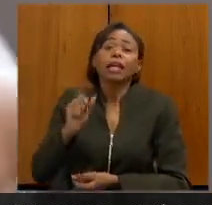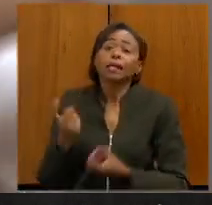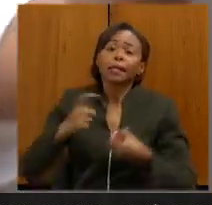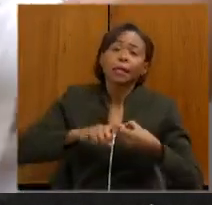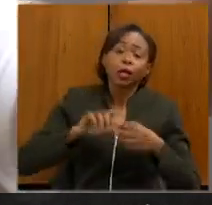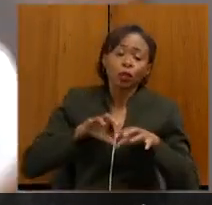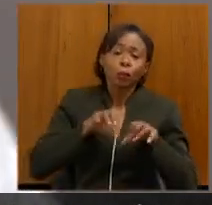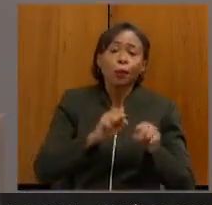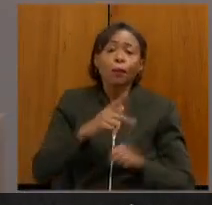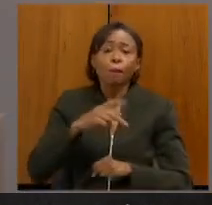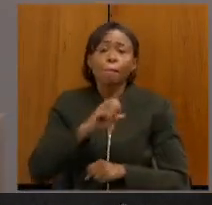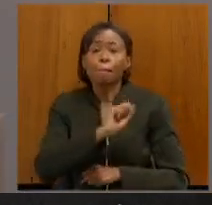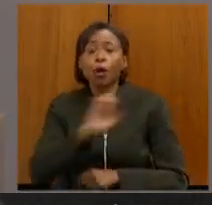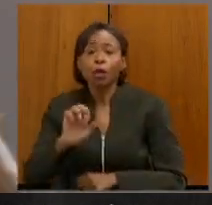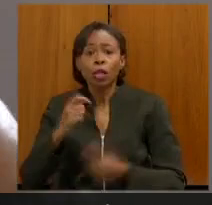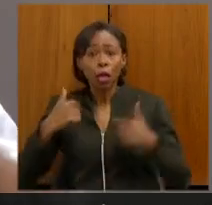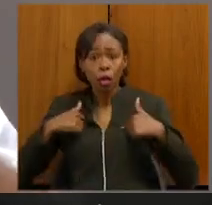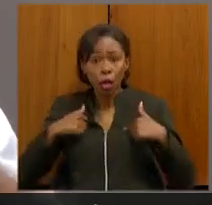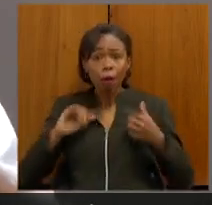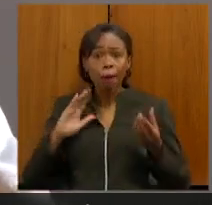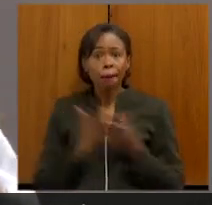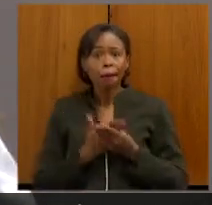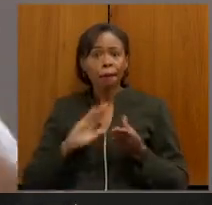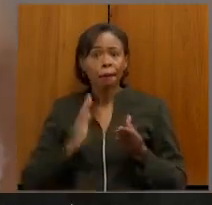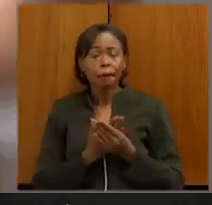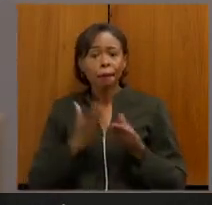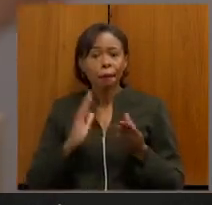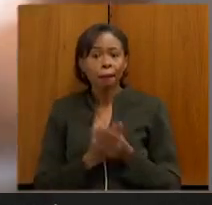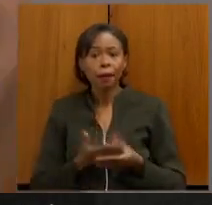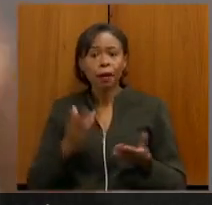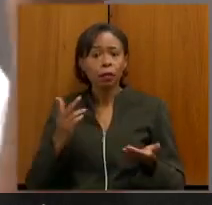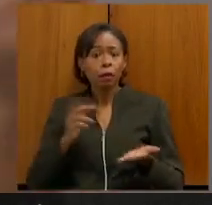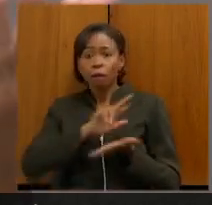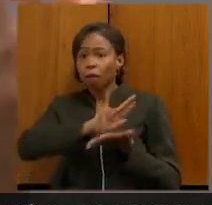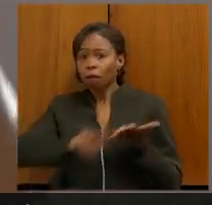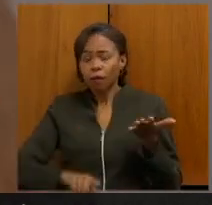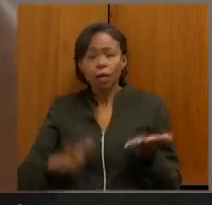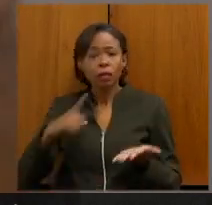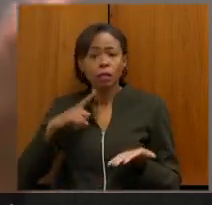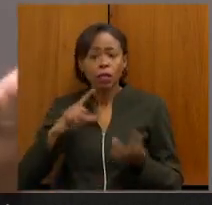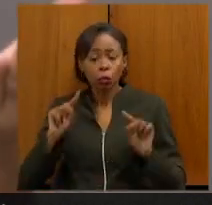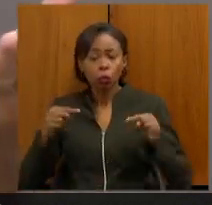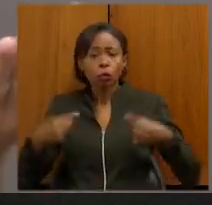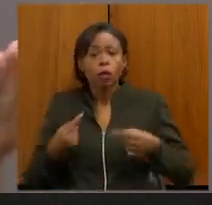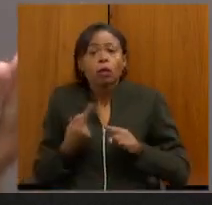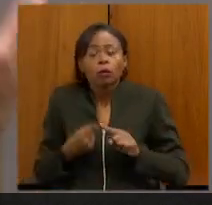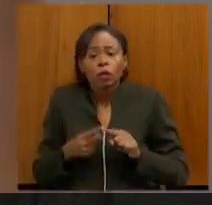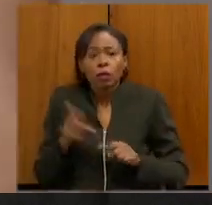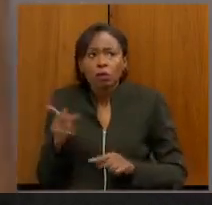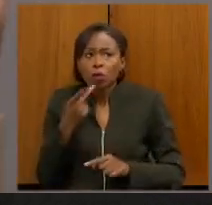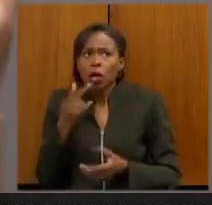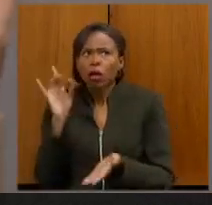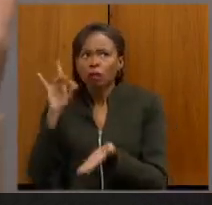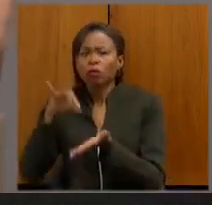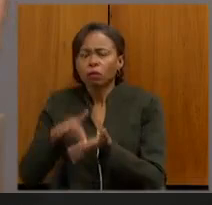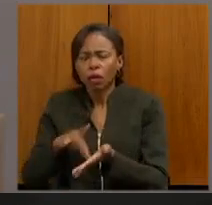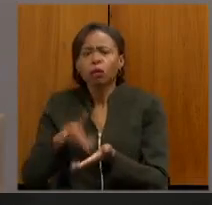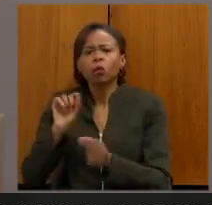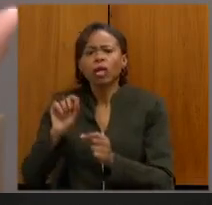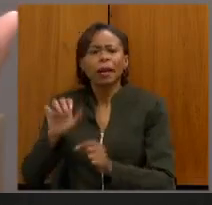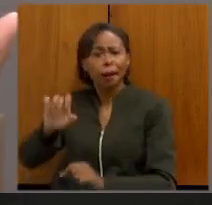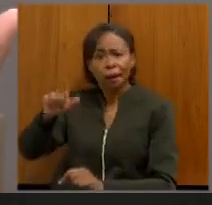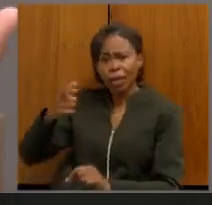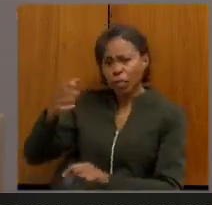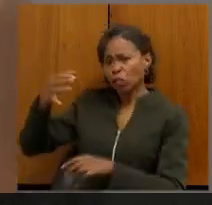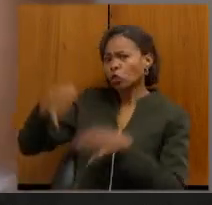eu mesmo tô respondendo vários processos por quê Por exemplo é disse O que é fato que um mês